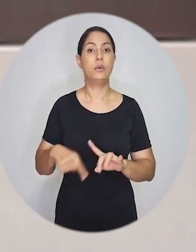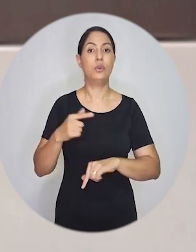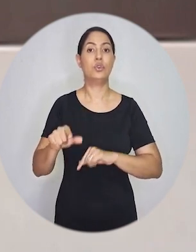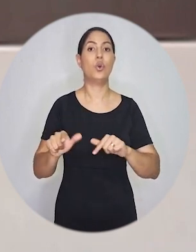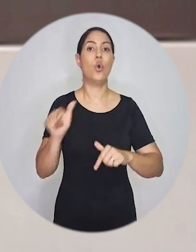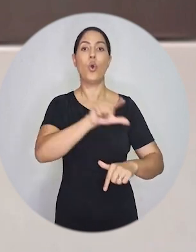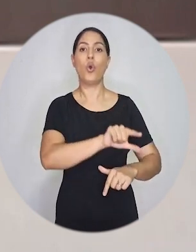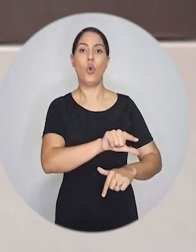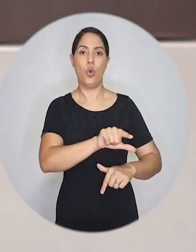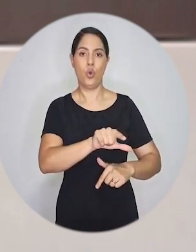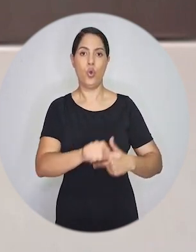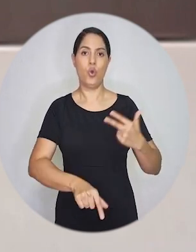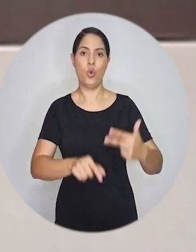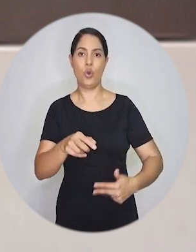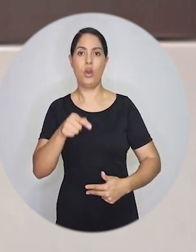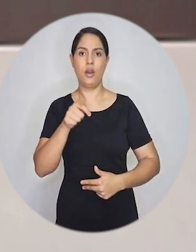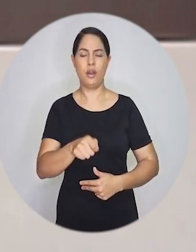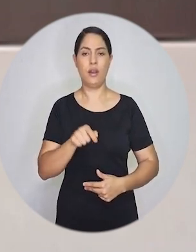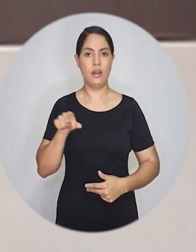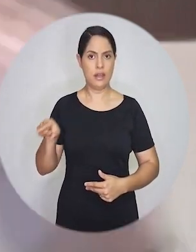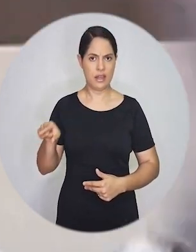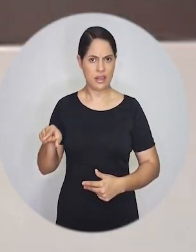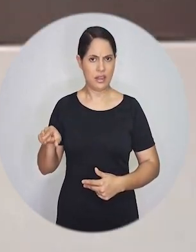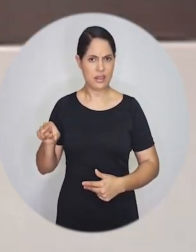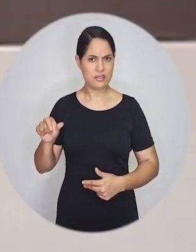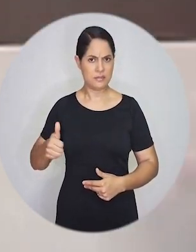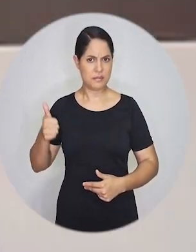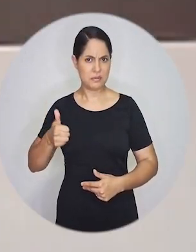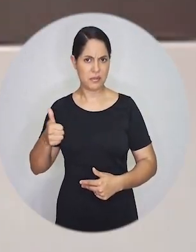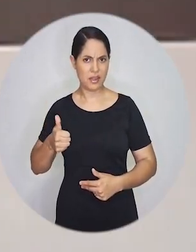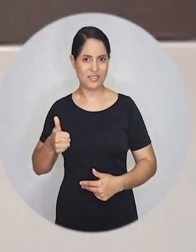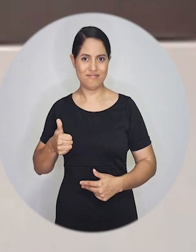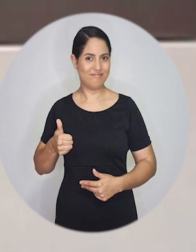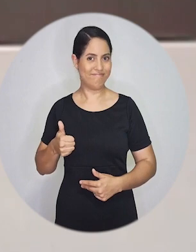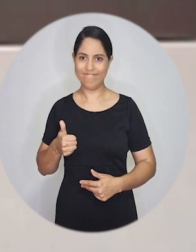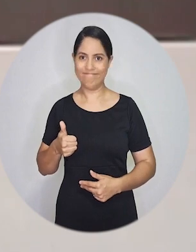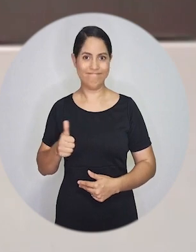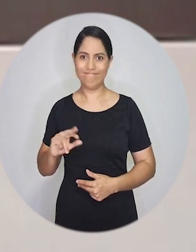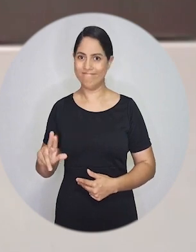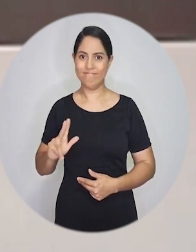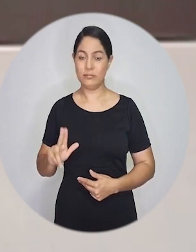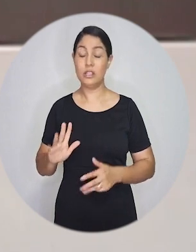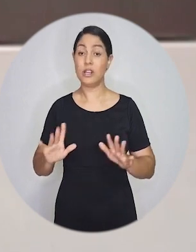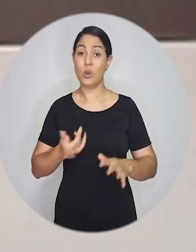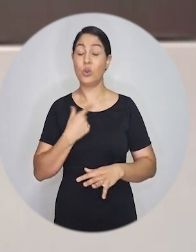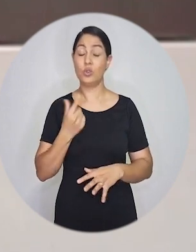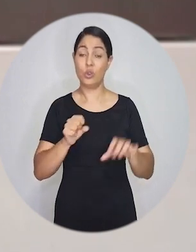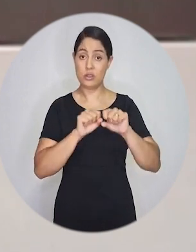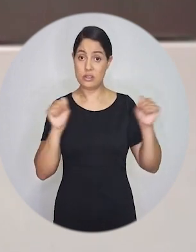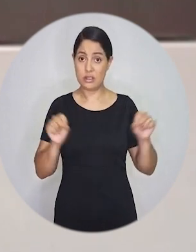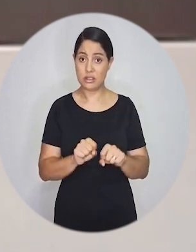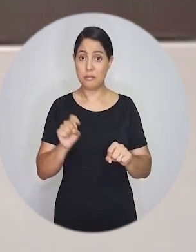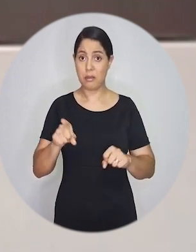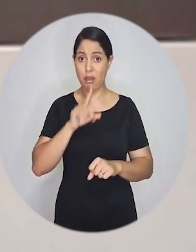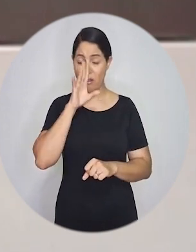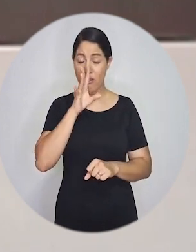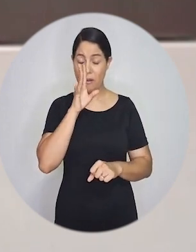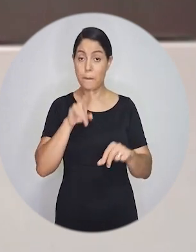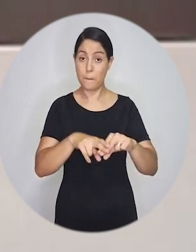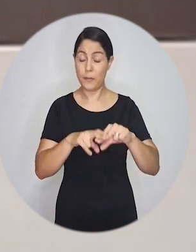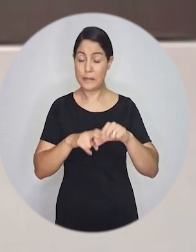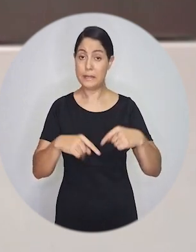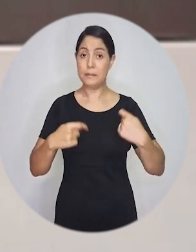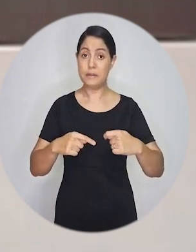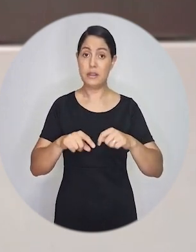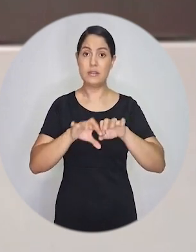ele terá a imparcialidade necessária para, ao final, julgar aquele cidadão. Nosso sistema é um sistema acusatório